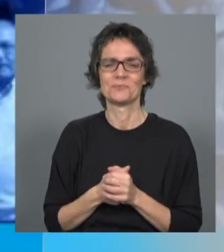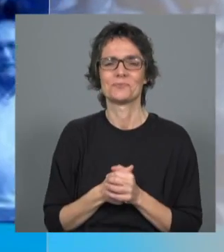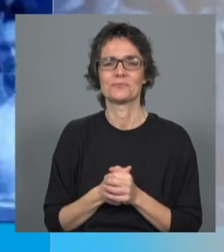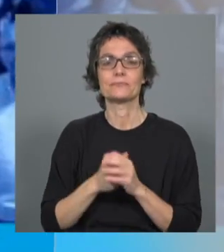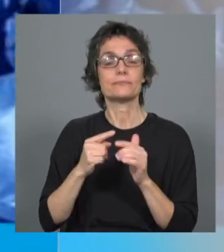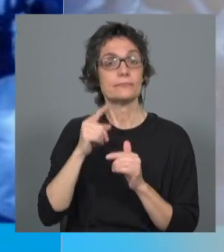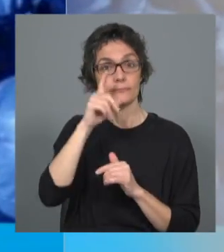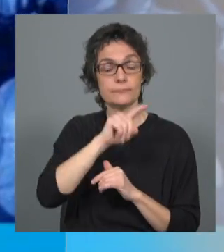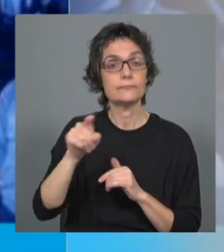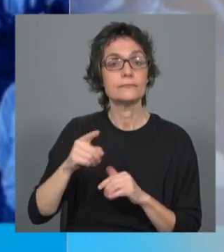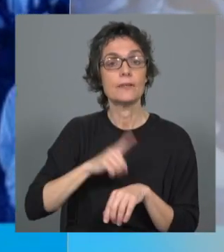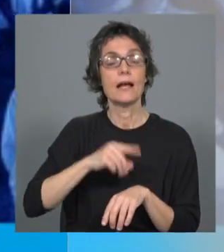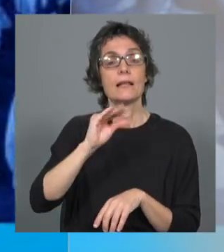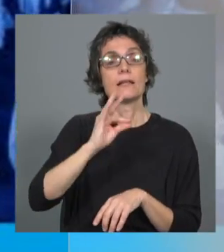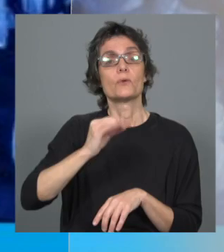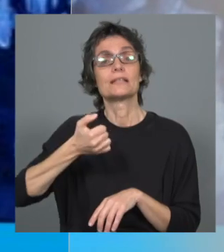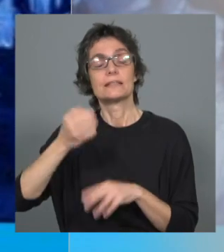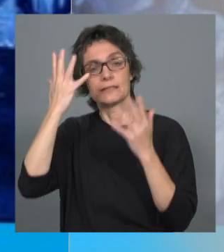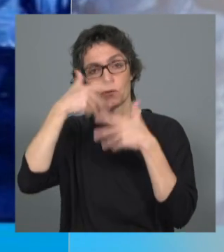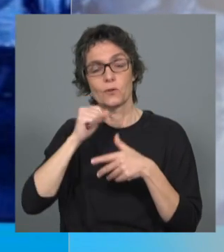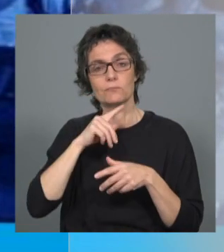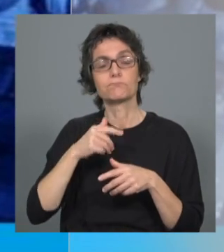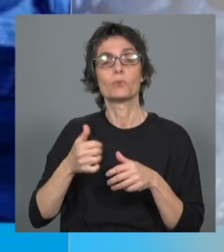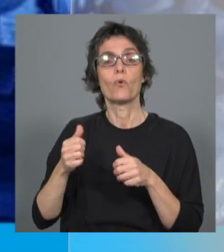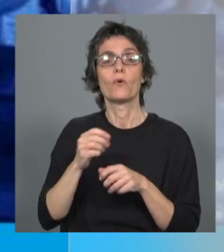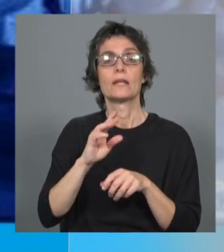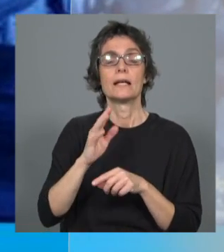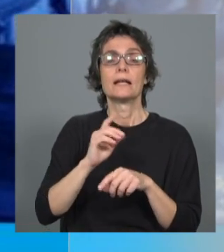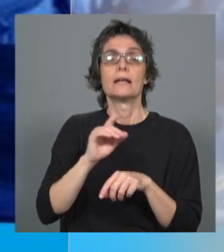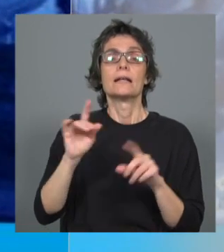pelas 22h45 pode ainda acompanhar na Antena 1 a